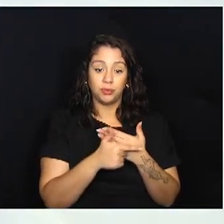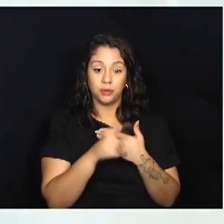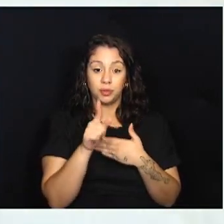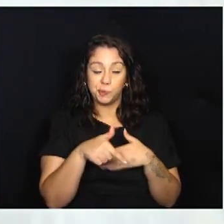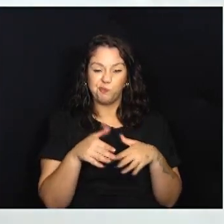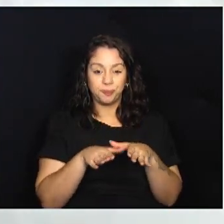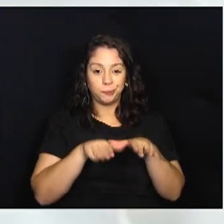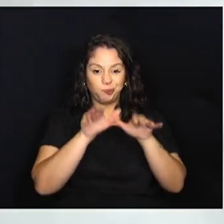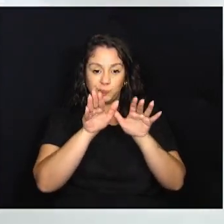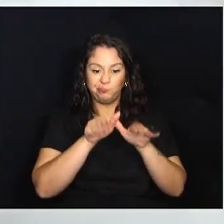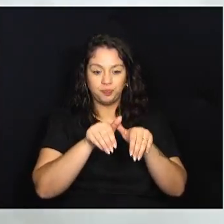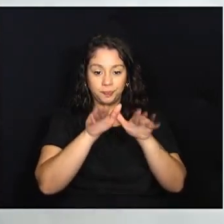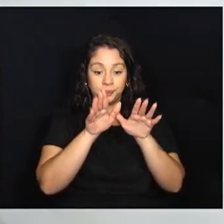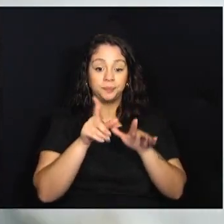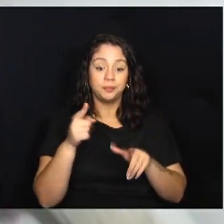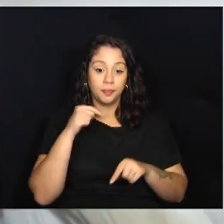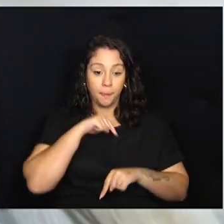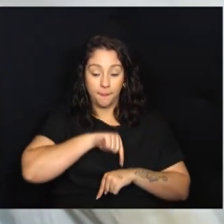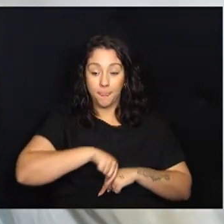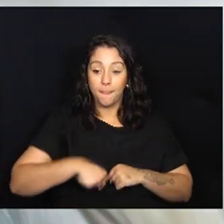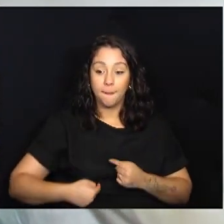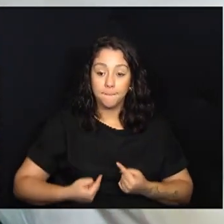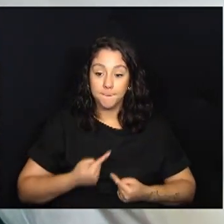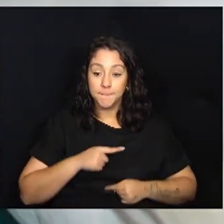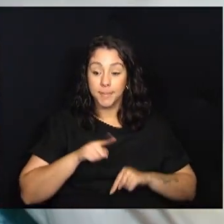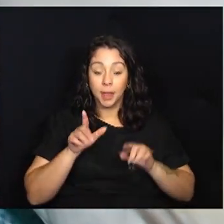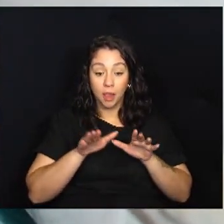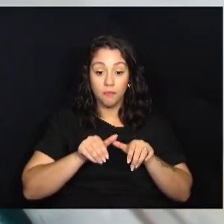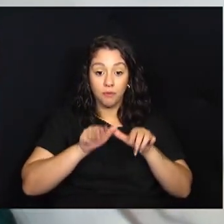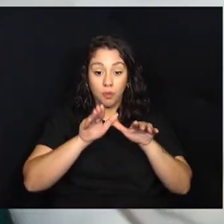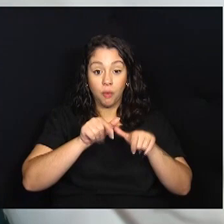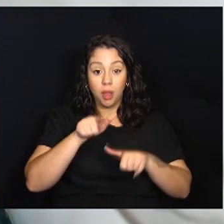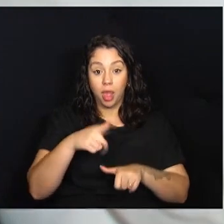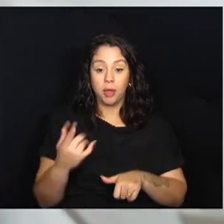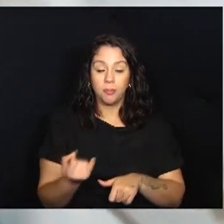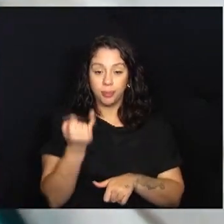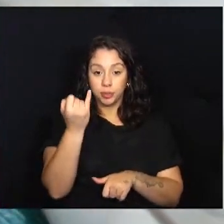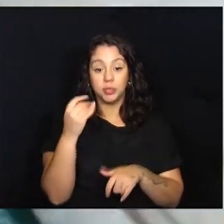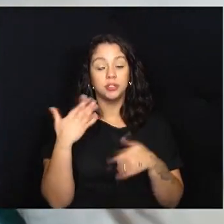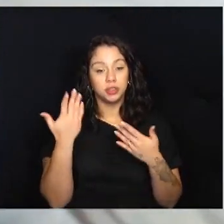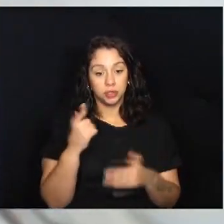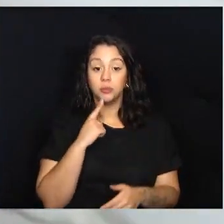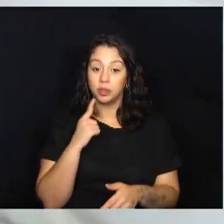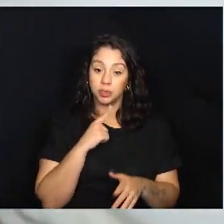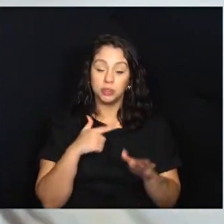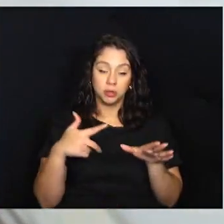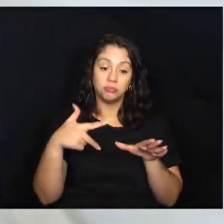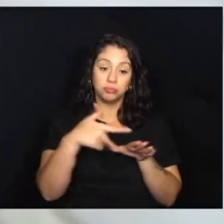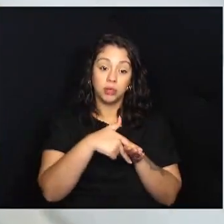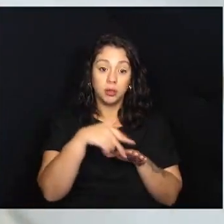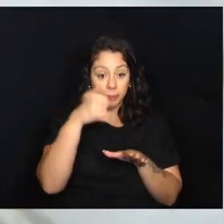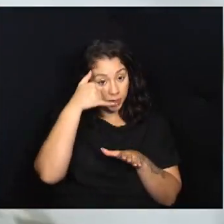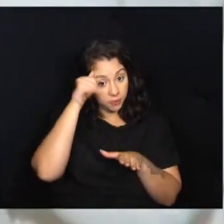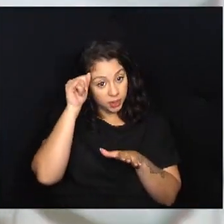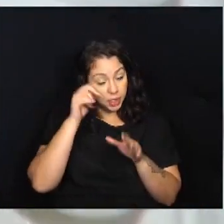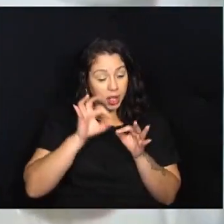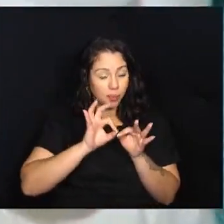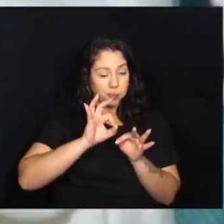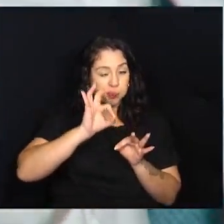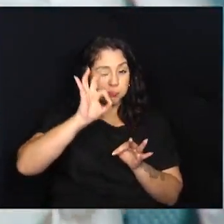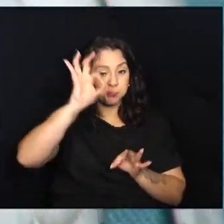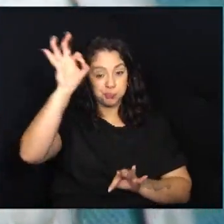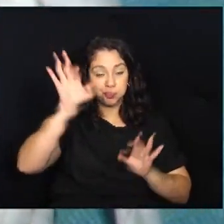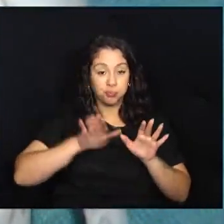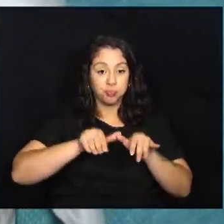De acordo com o metabolismo dela e tudo mais, o voo é importante. Então existe o corte da asa para evitar os voos